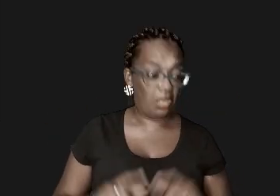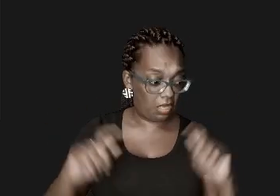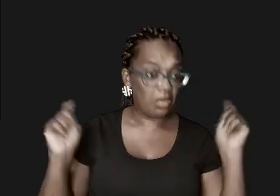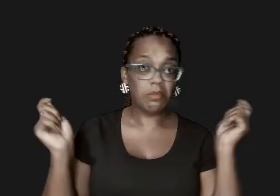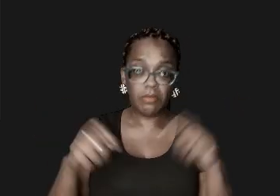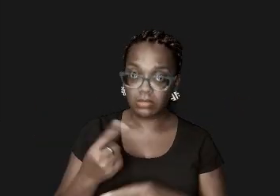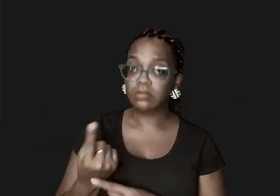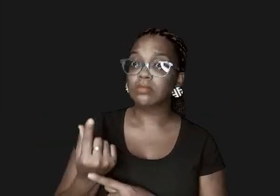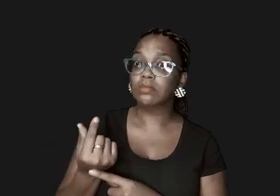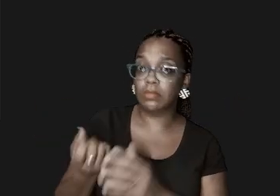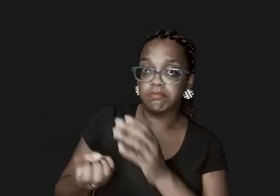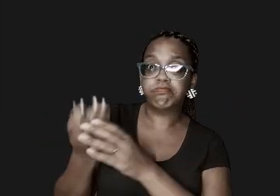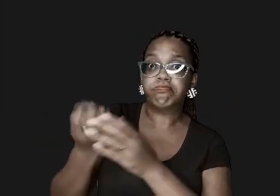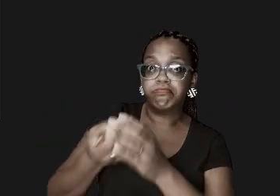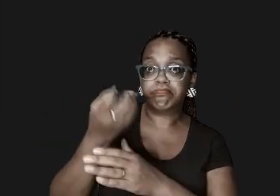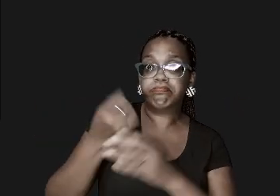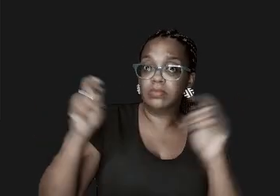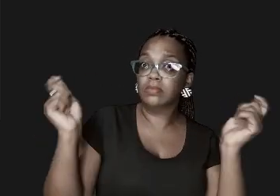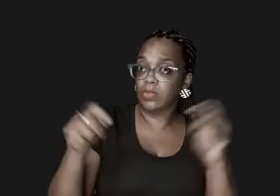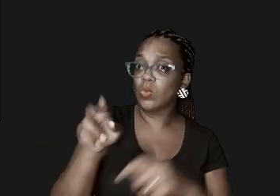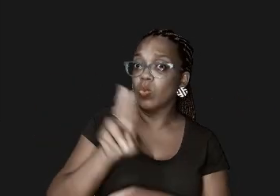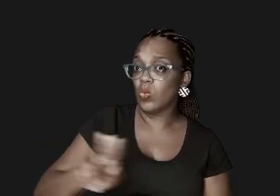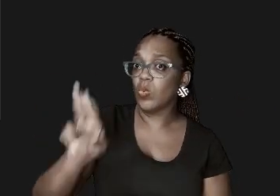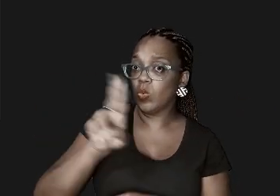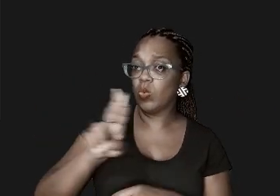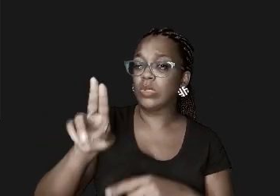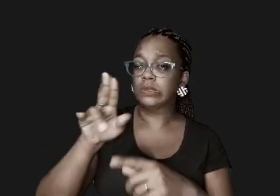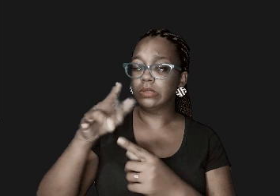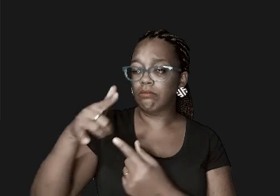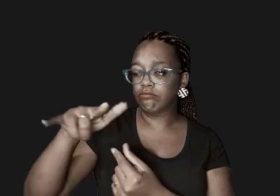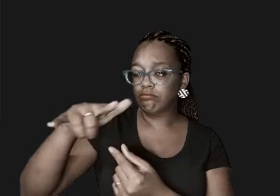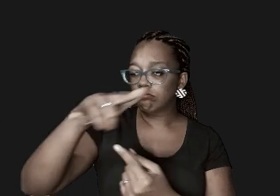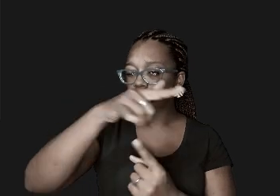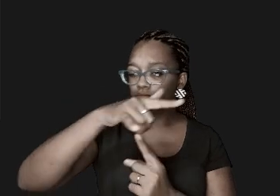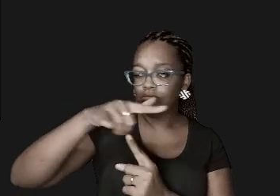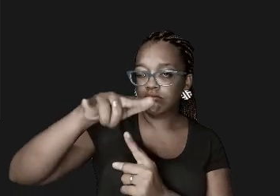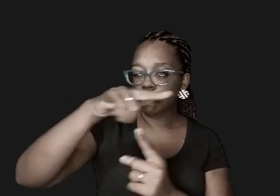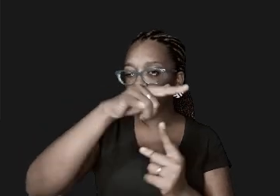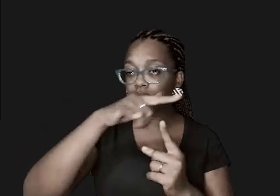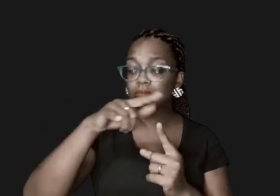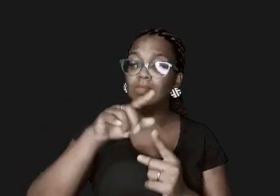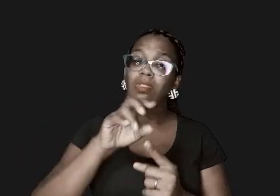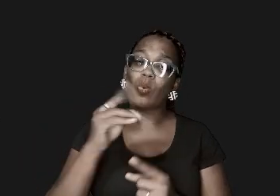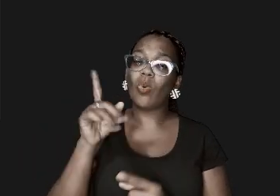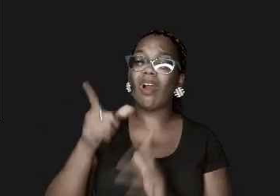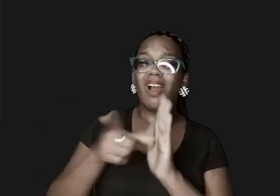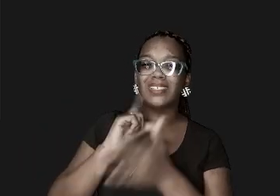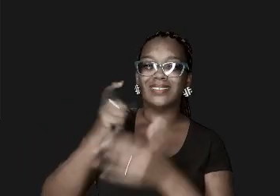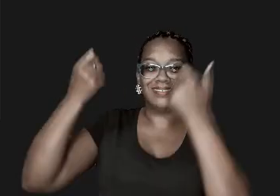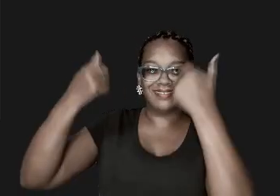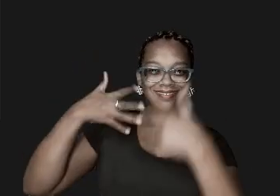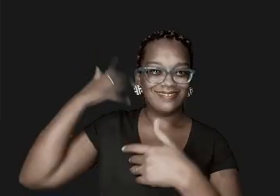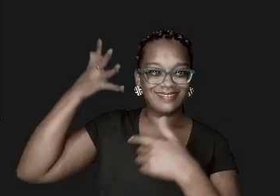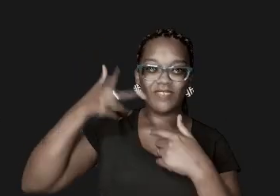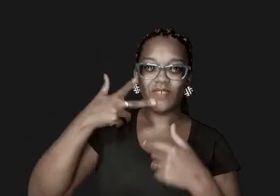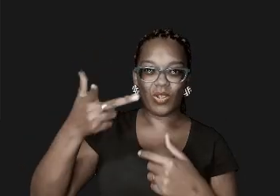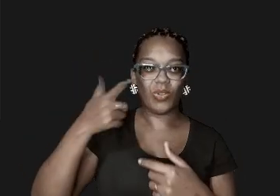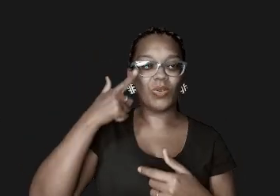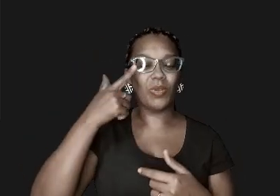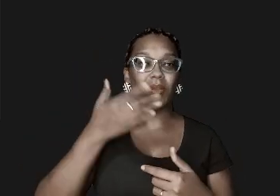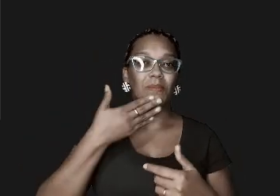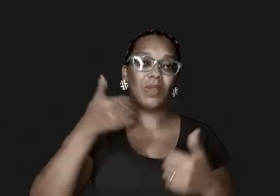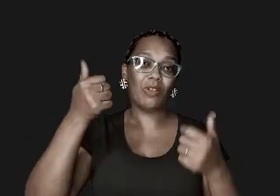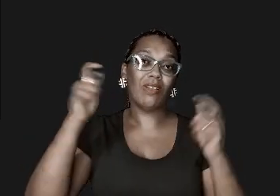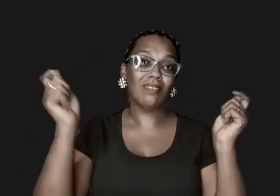manifestações em redes sociais paz em preço como se dizem no jardão e são capazes de fazer preço são capazes de